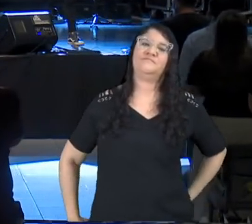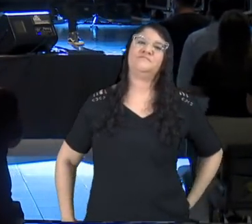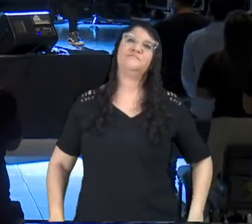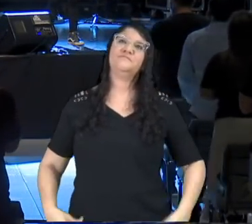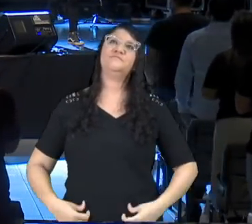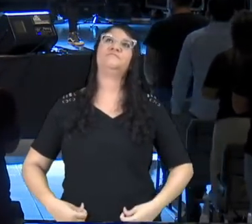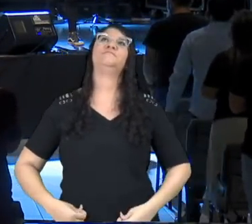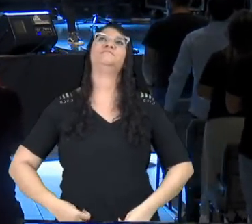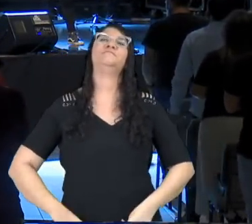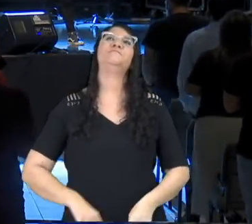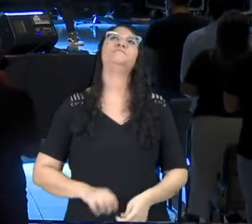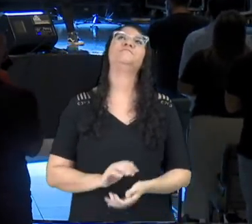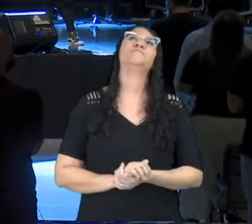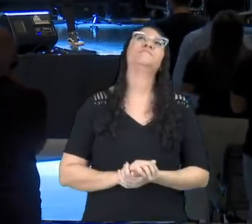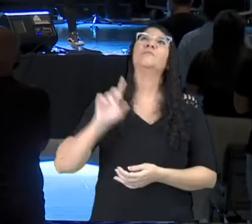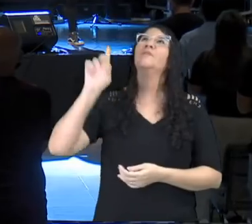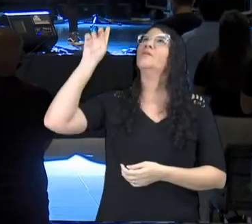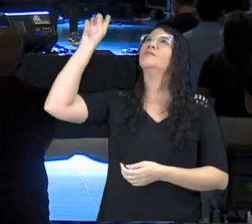A razão da nossa vida, Senhor,